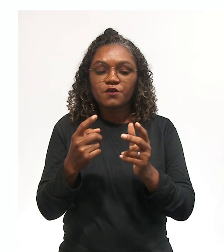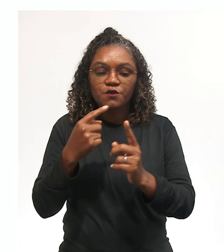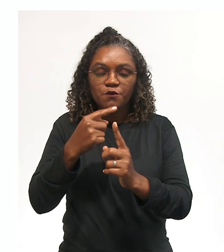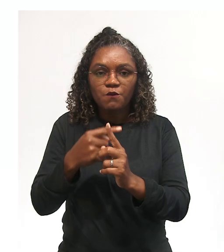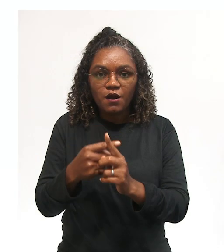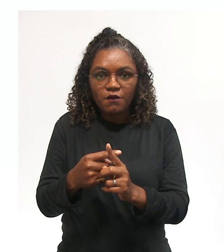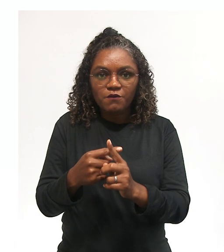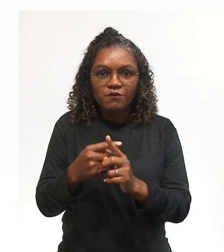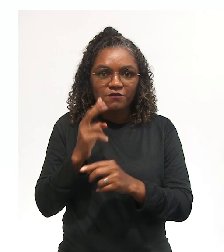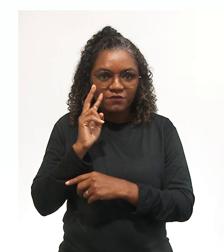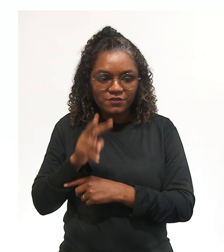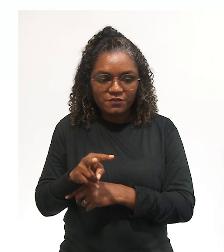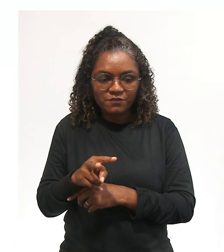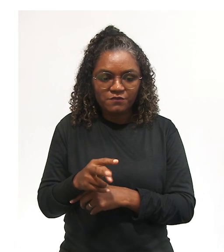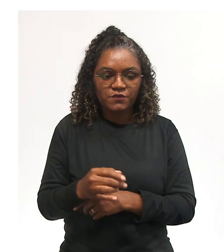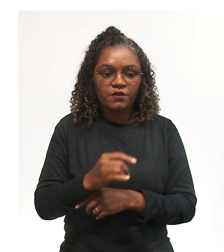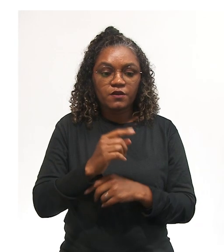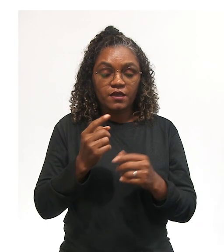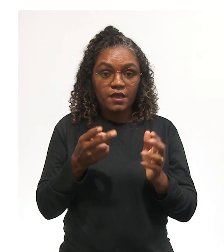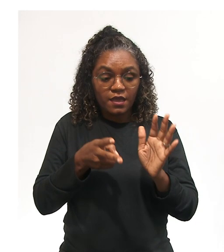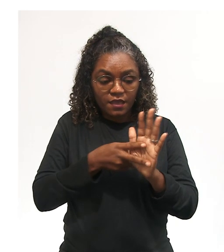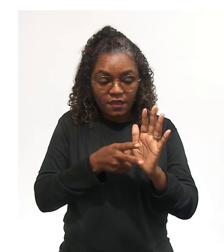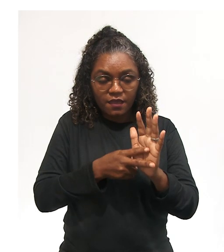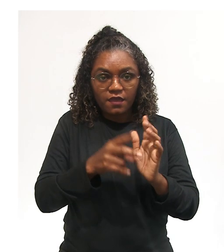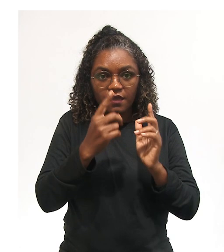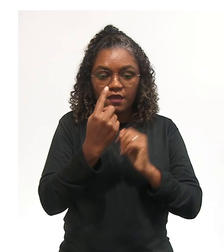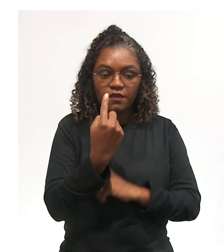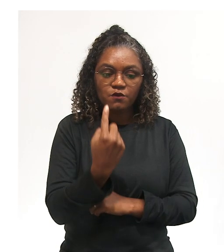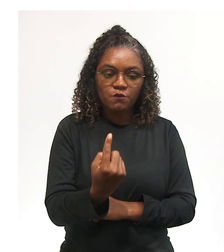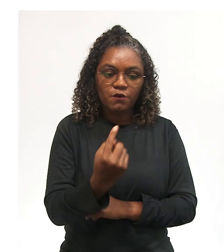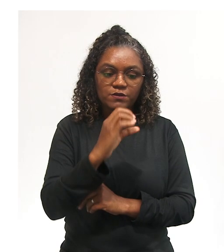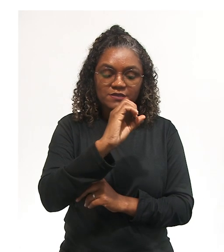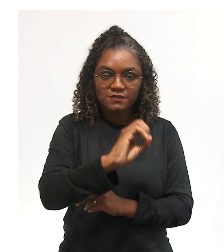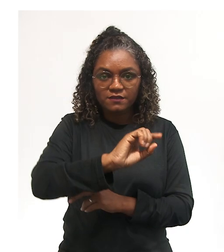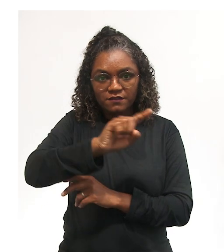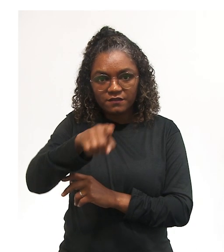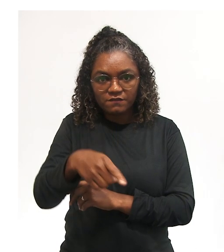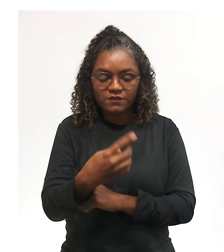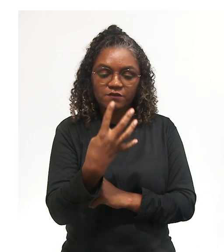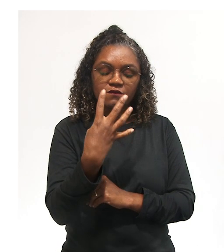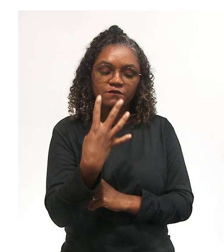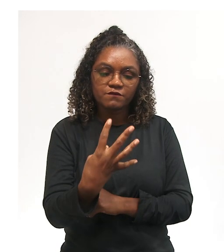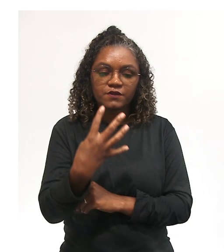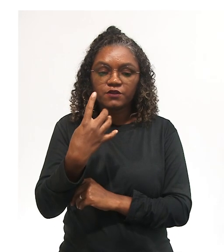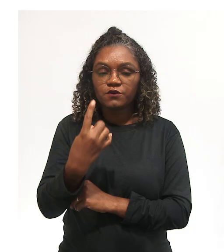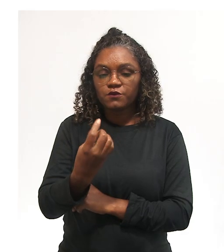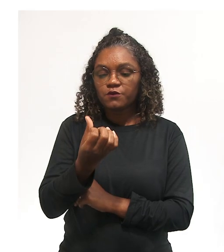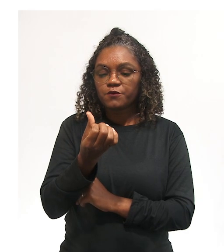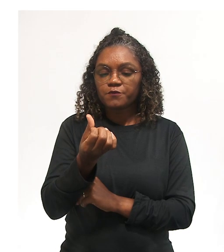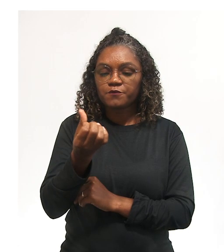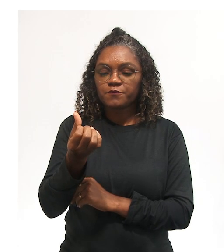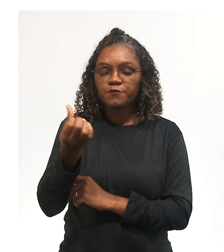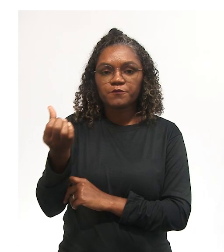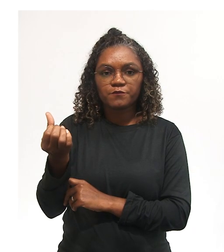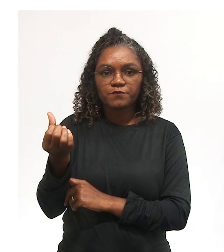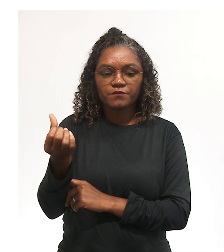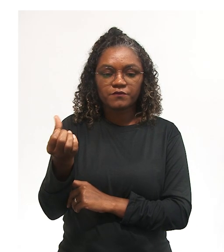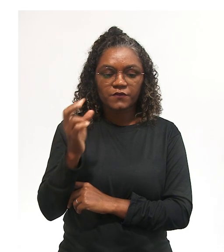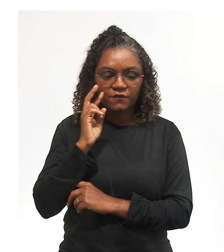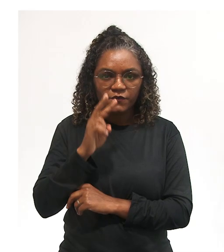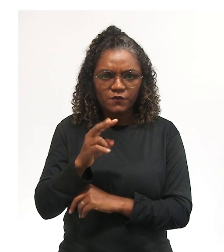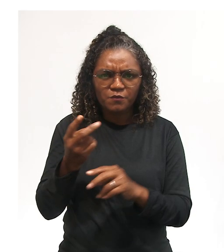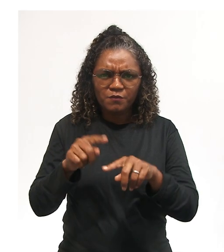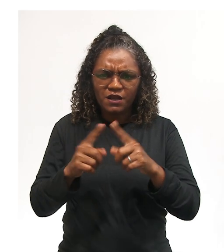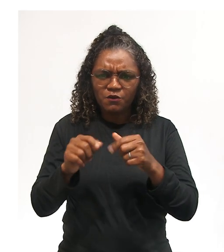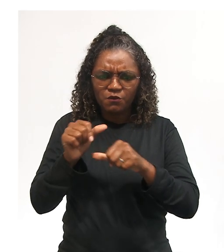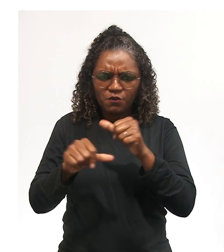0,41666. Como aqui nós temos que transformar em taxa percentual, como é que eu transformo esse número decimal numa taxa